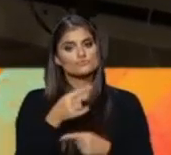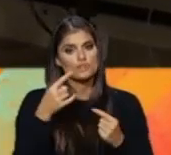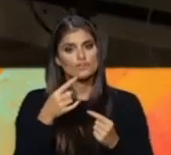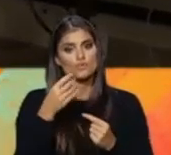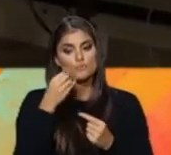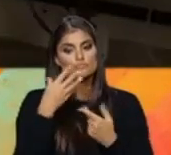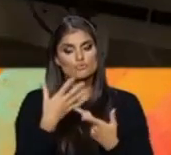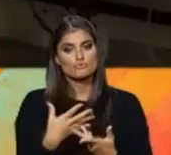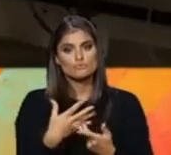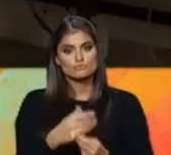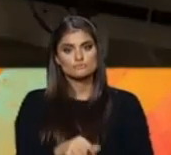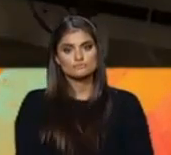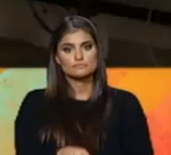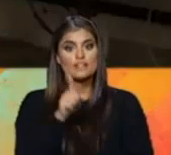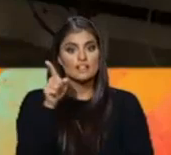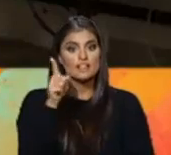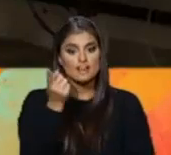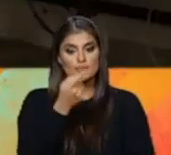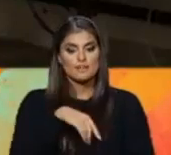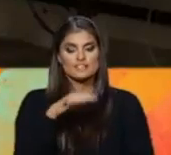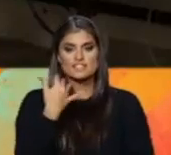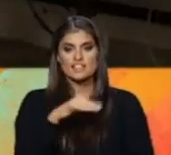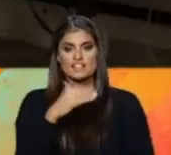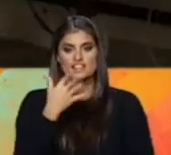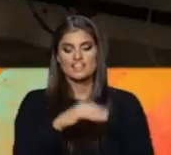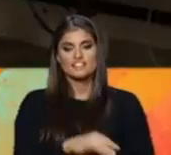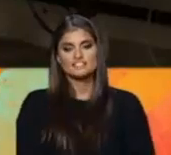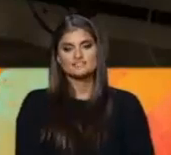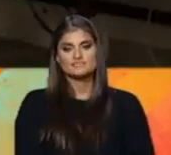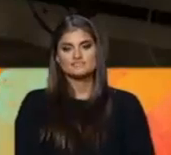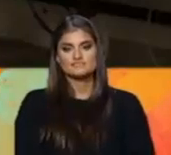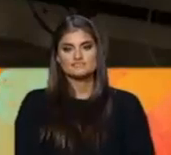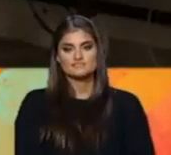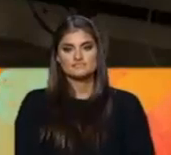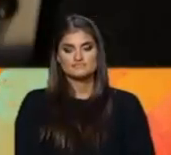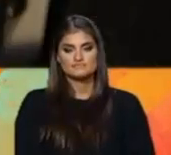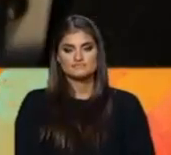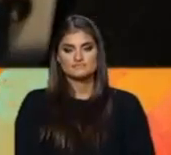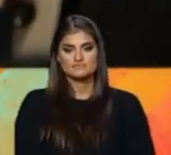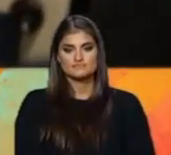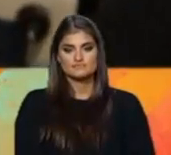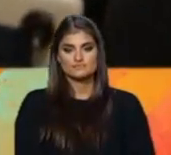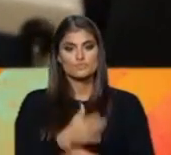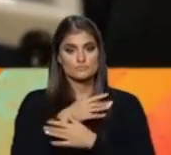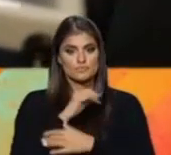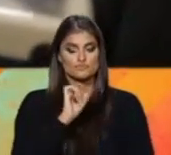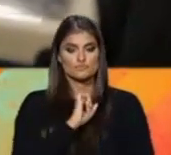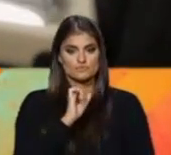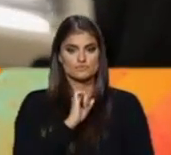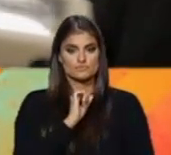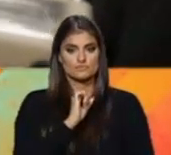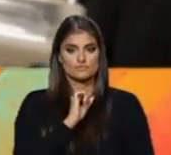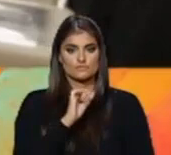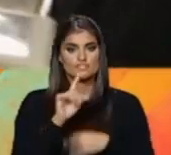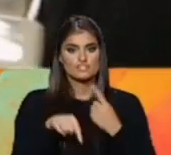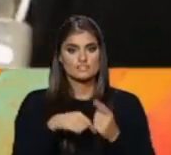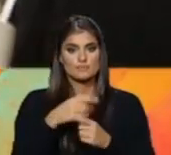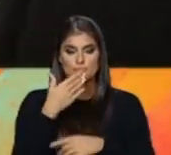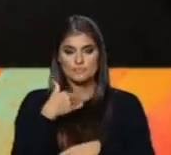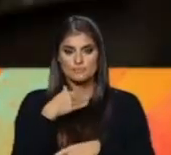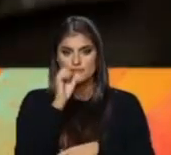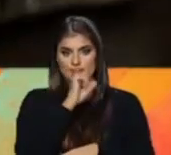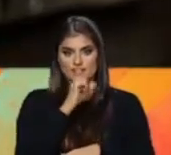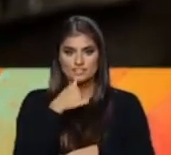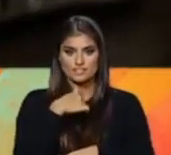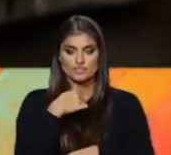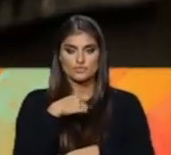é lá na Praça da Alegria. Os meus amigos passam a vida a pedir-me para cantar. Convivo muitas